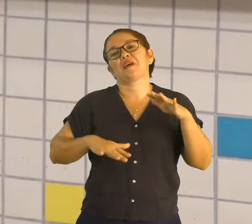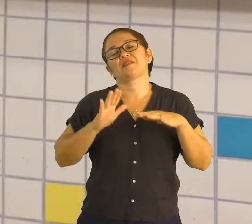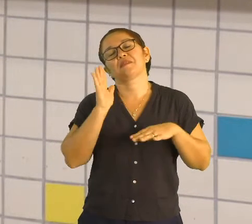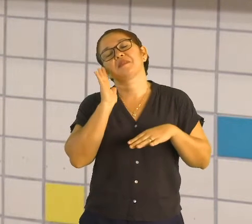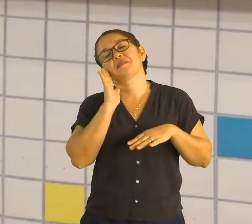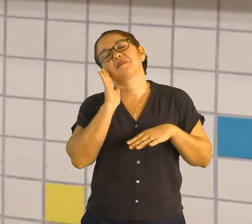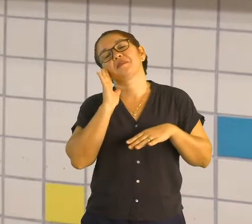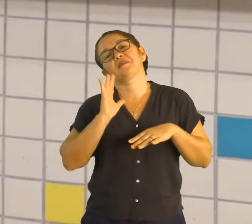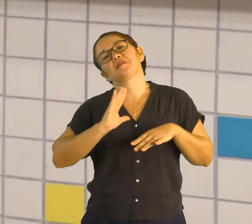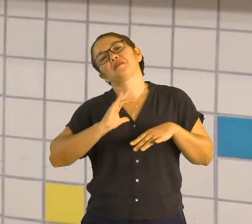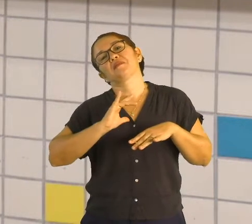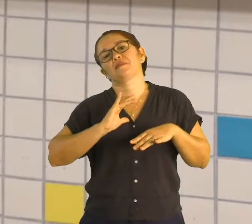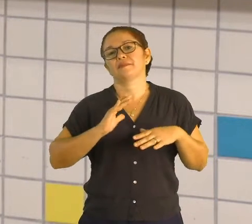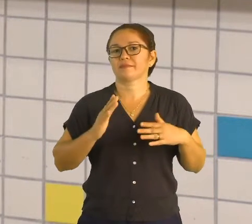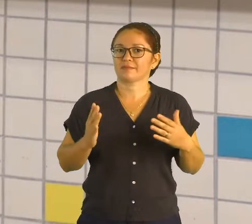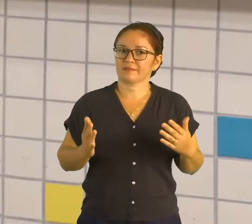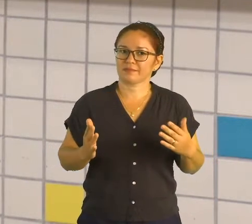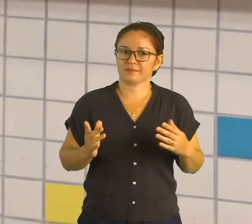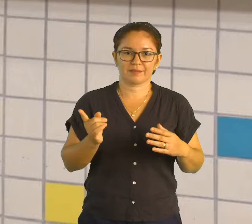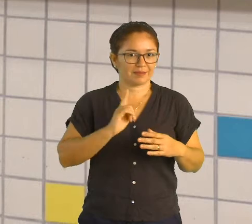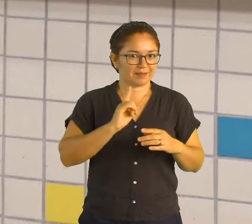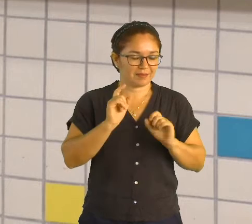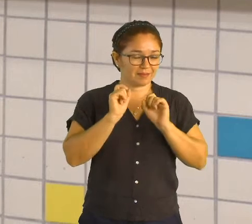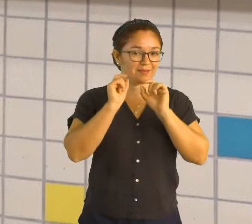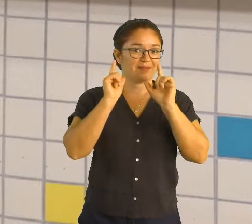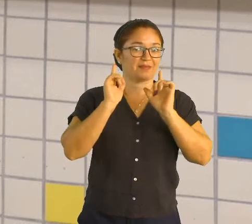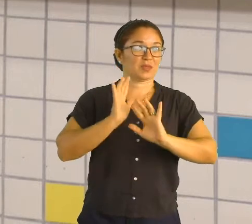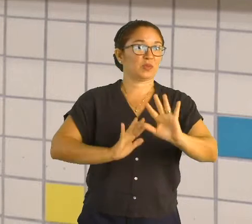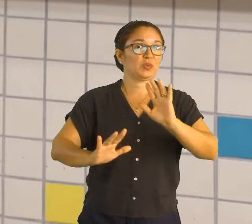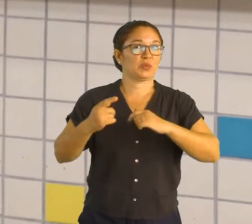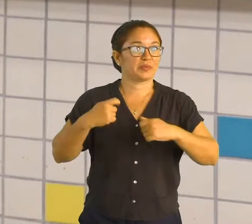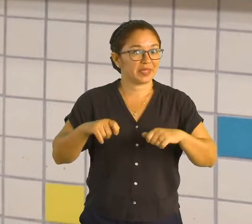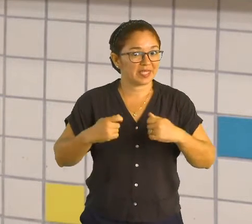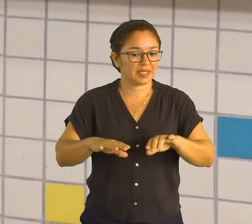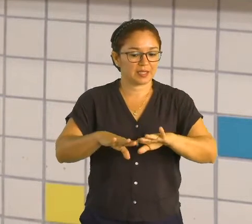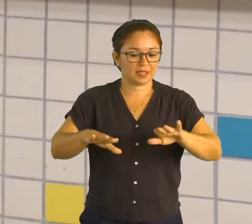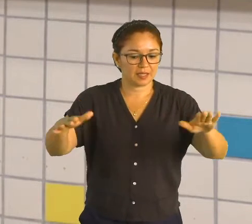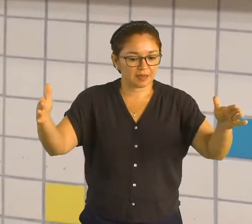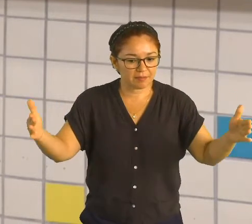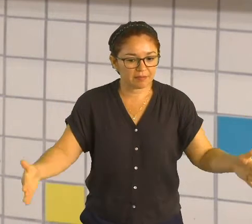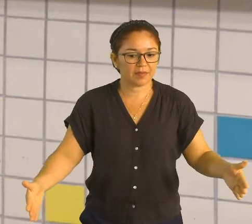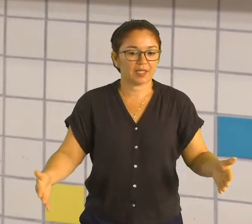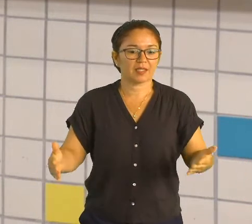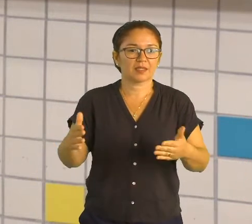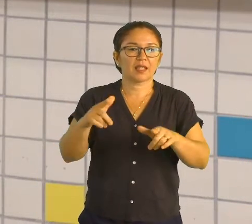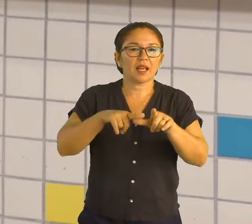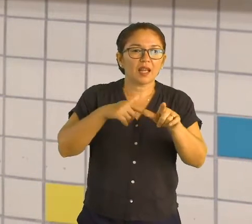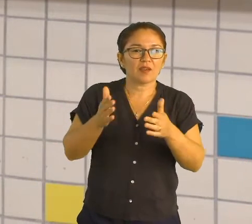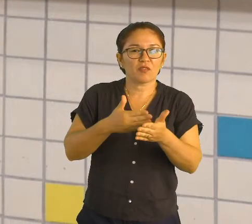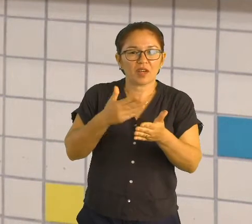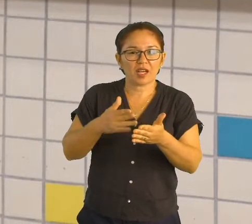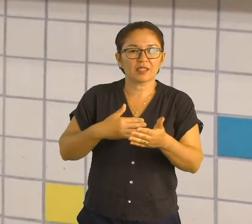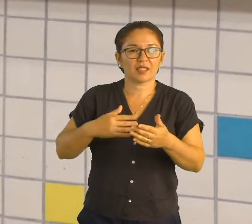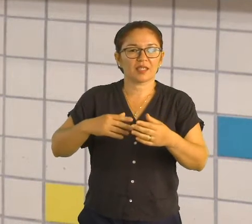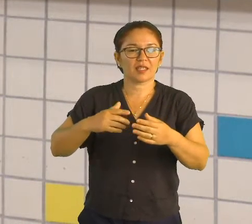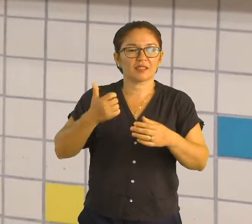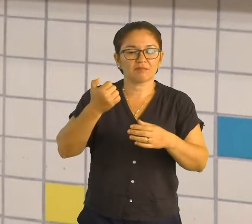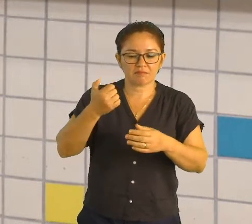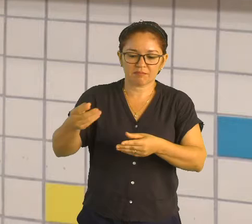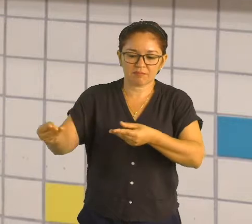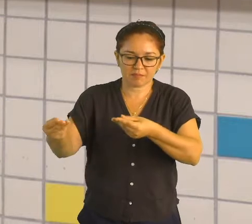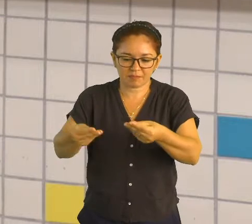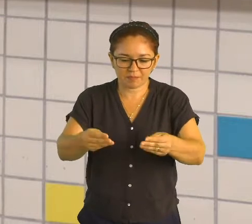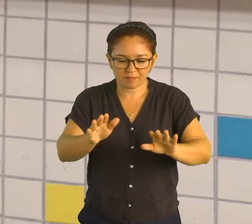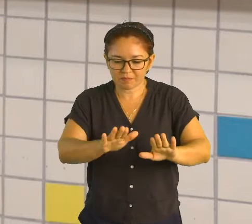pega seu material, um copo de água, um suco ou uma fruta e senta, concentra e